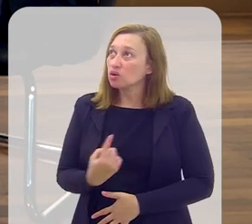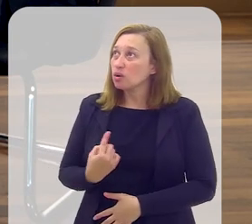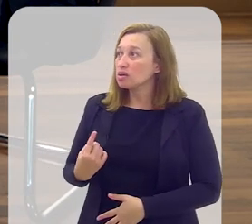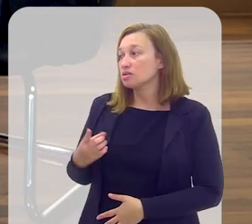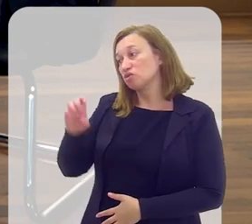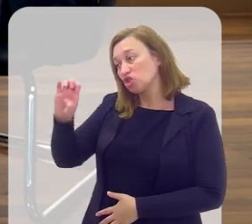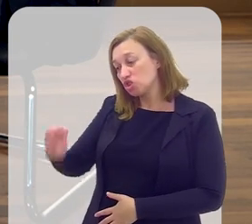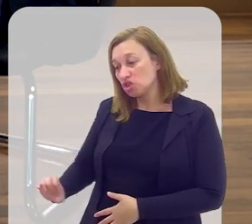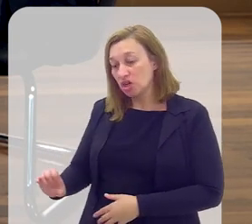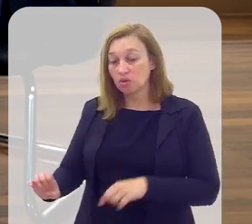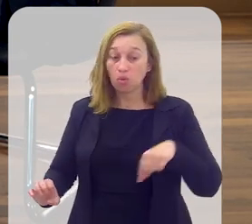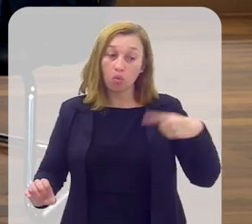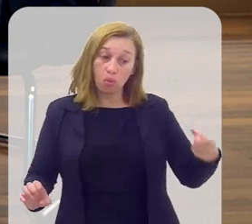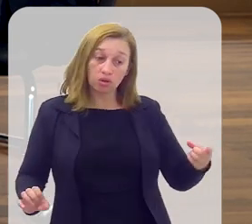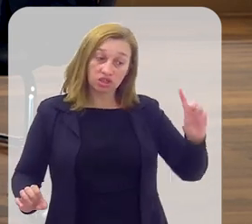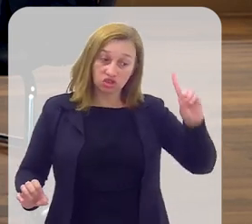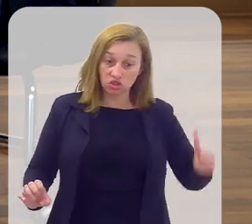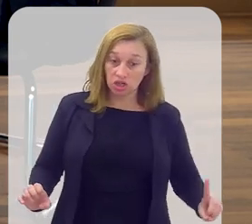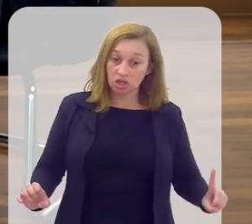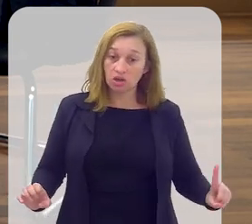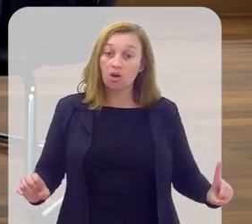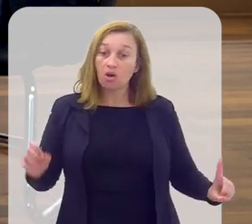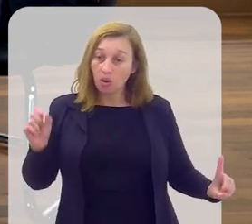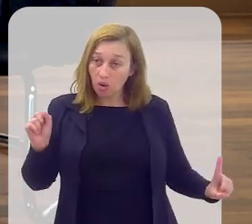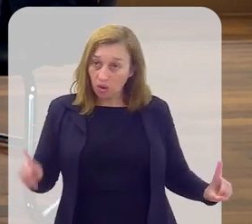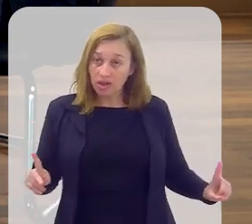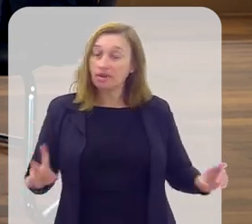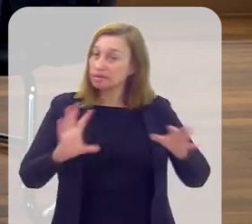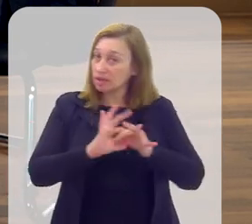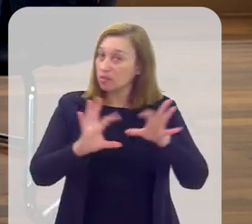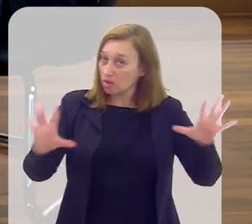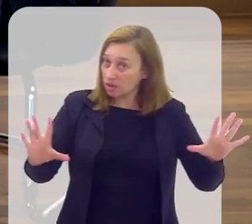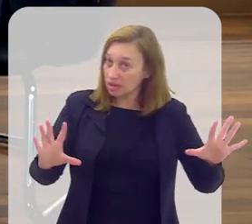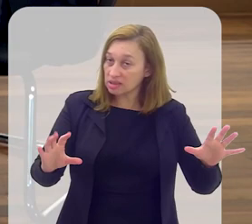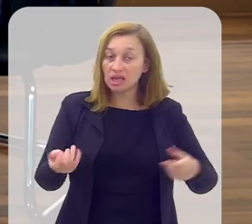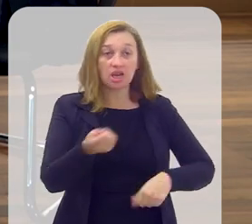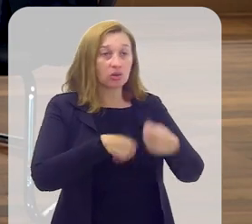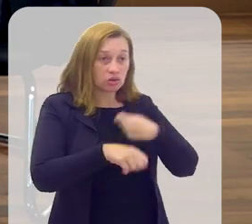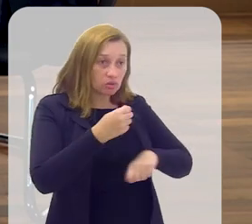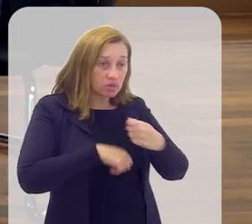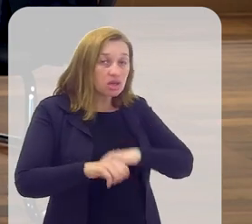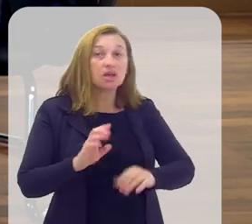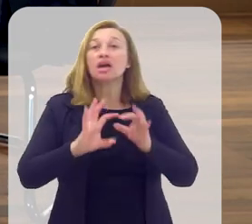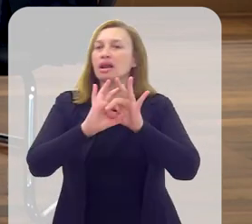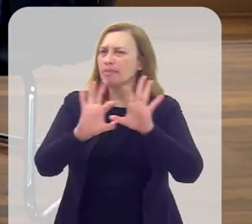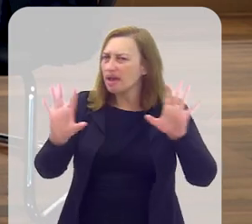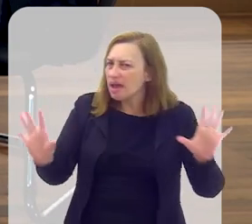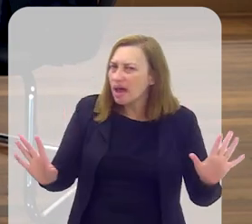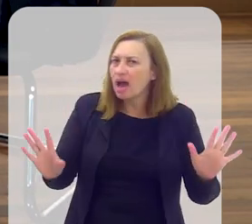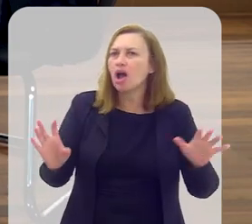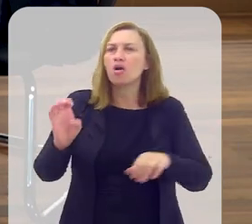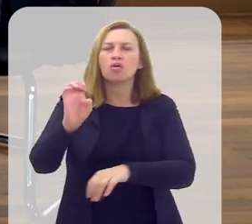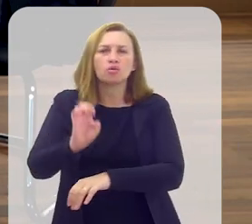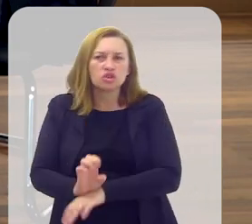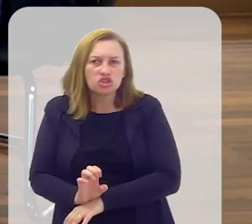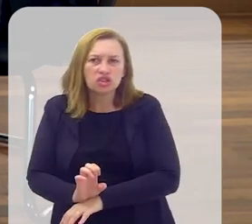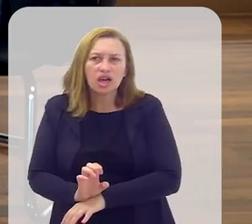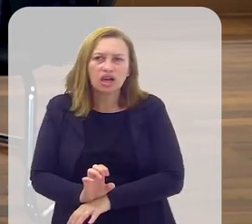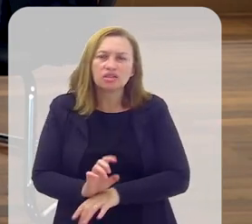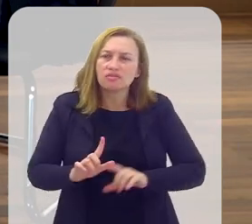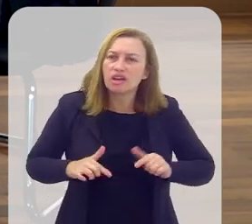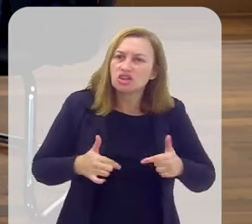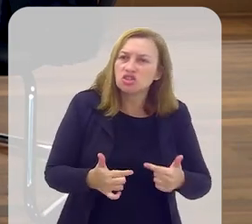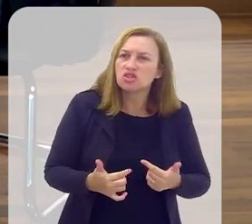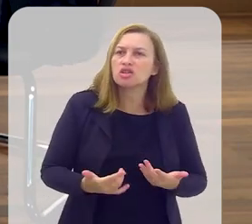não, fulaninha de direita. Não, na democracia existe isso. Uma direita que defende, olha, a economia deve ser assim, liberal, né? O Estado